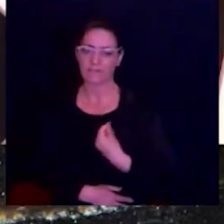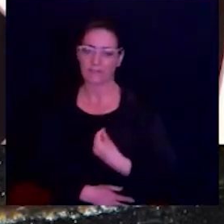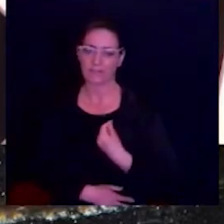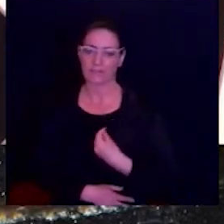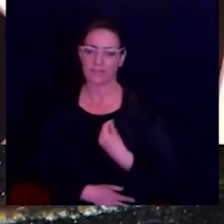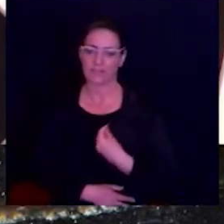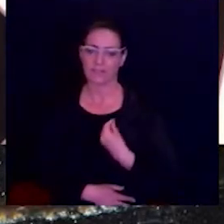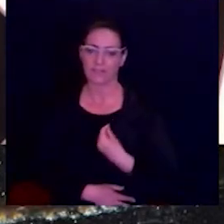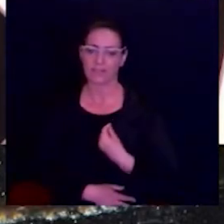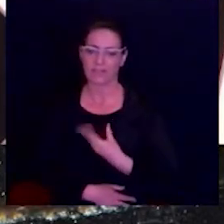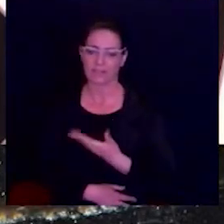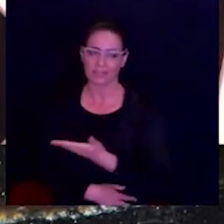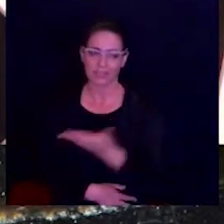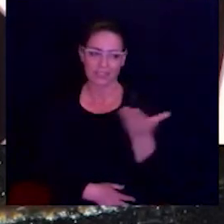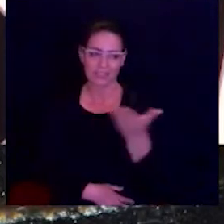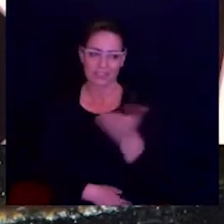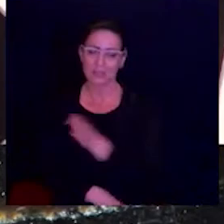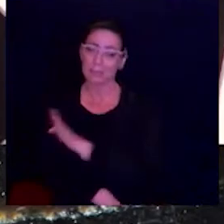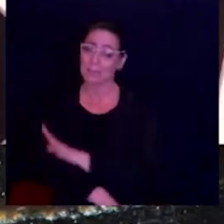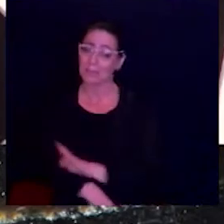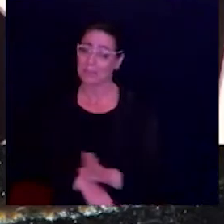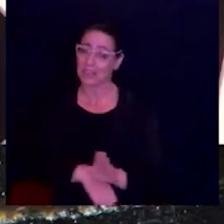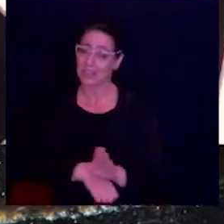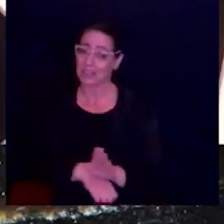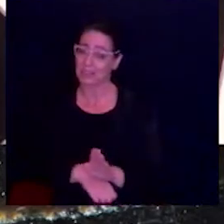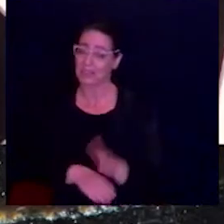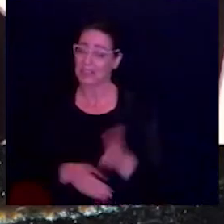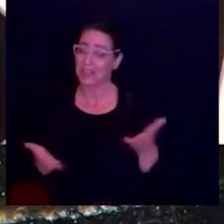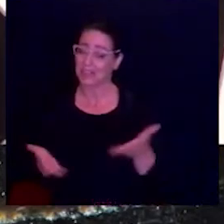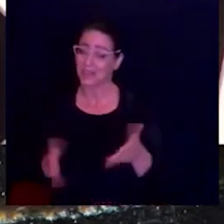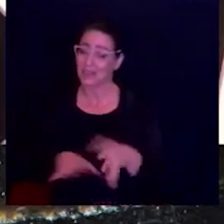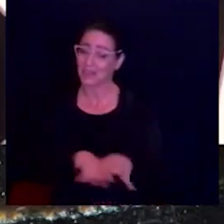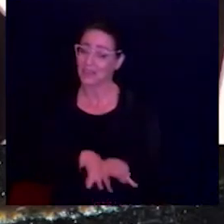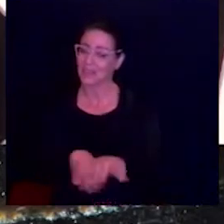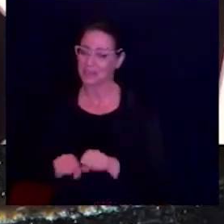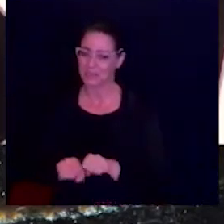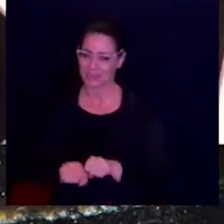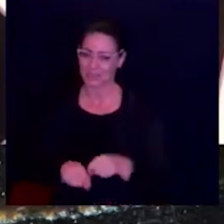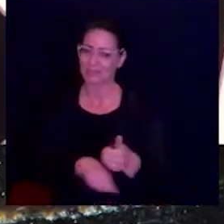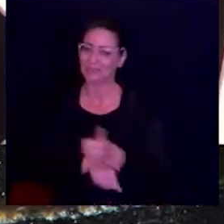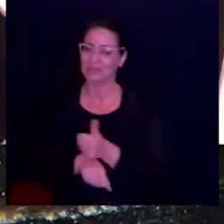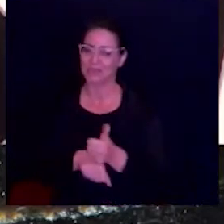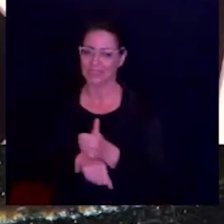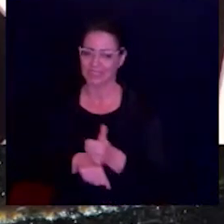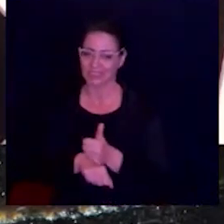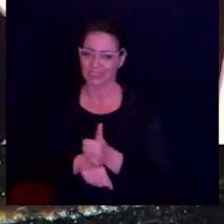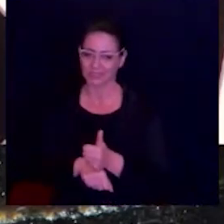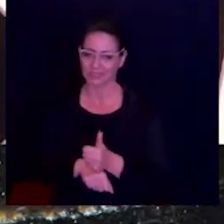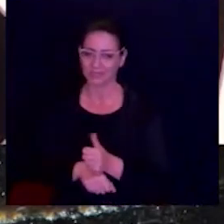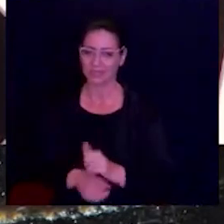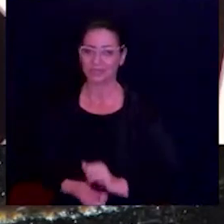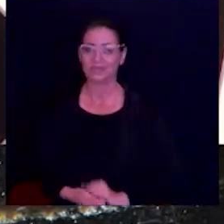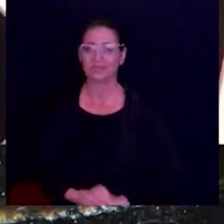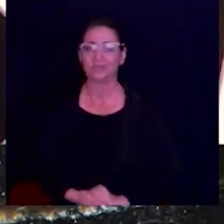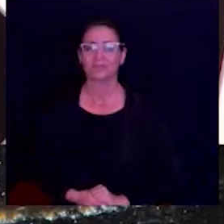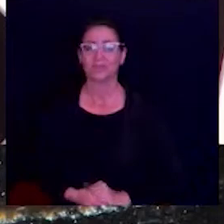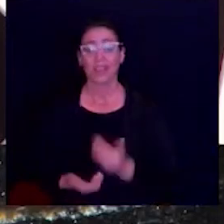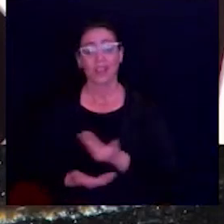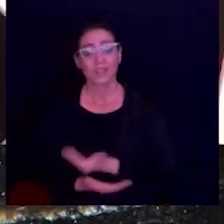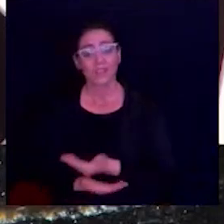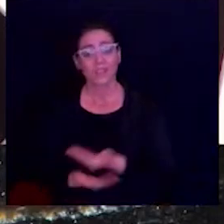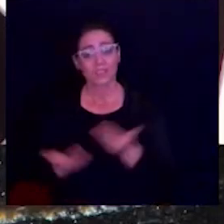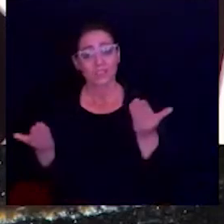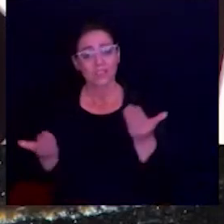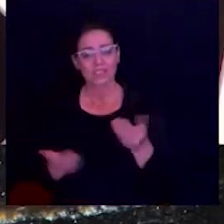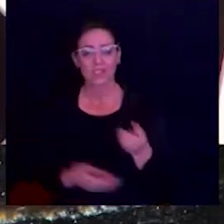nossos bacharéis e bacharelas que agora acabam de colar grau. A vocês,